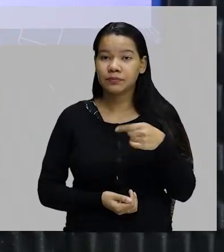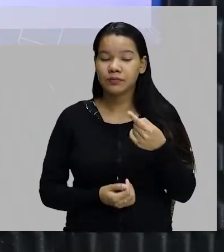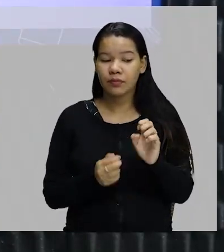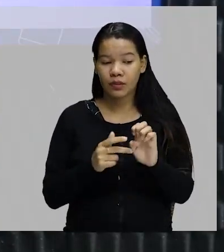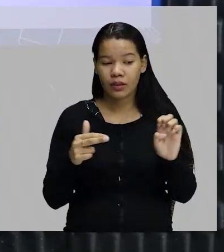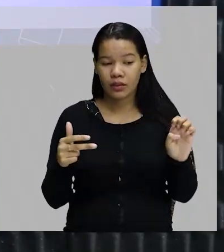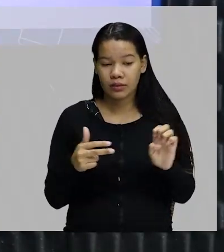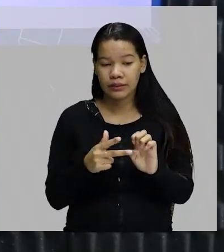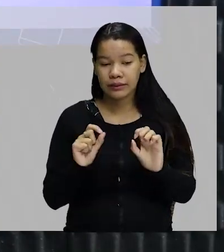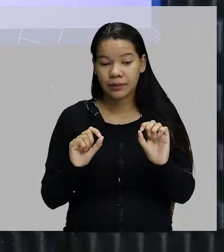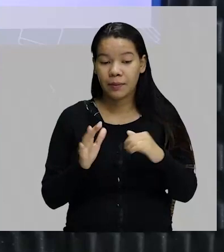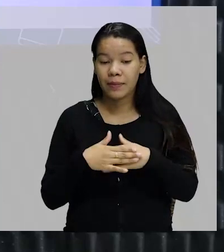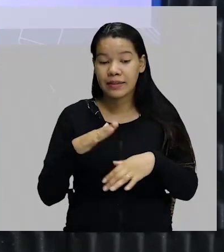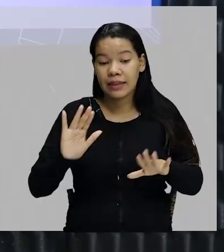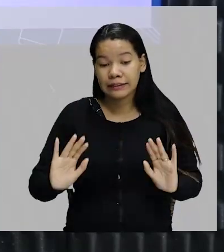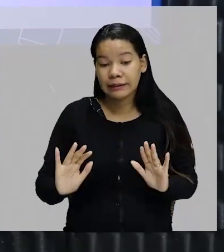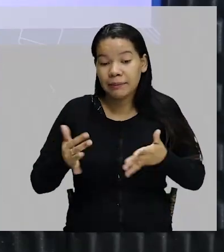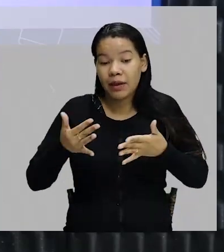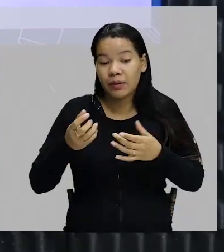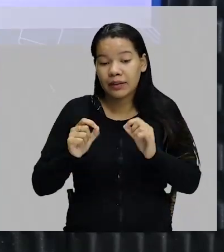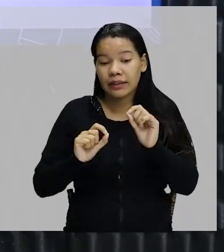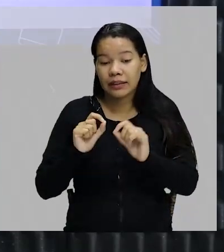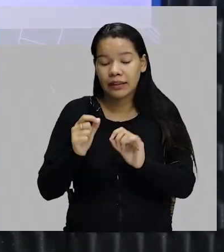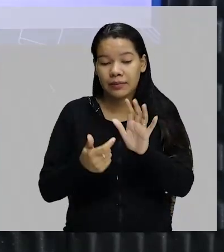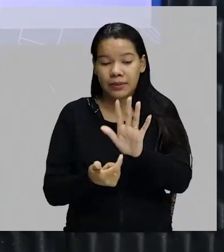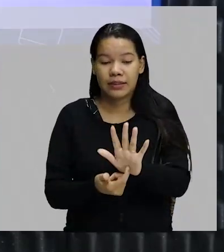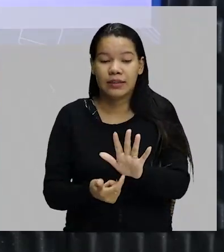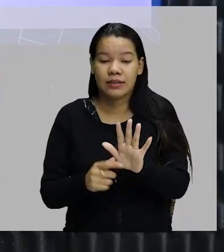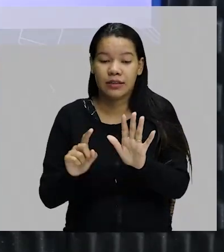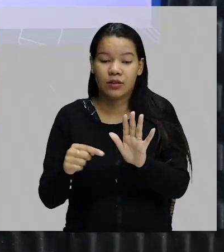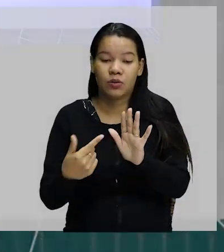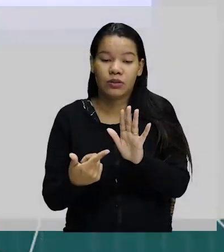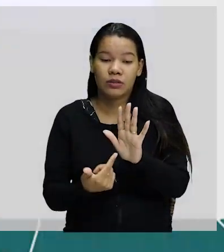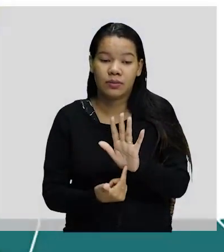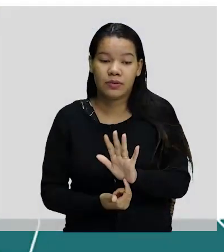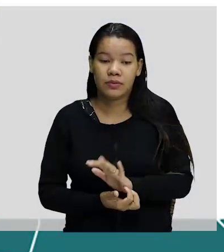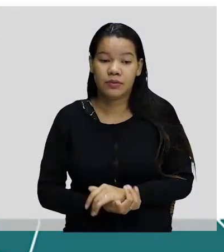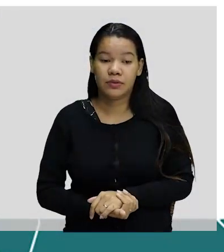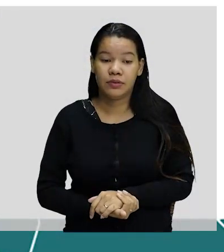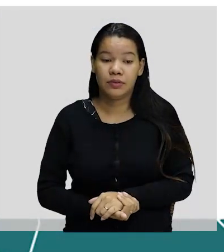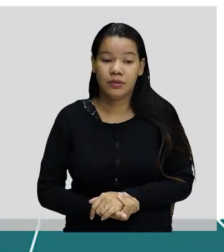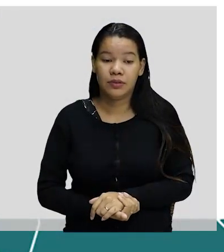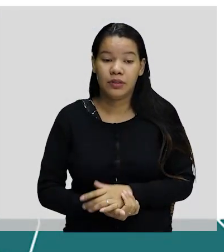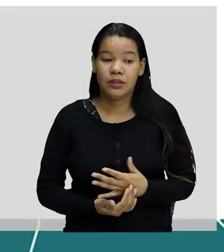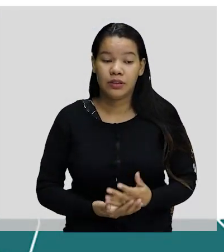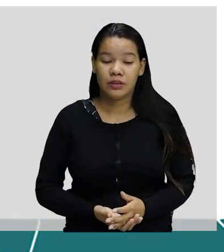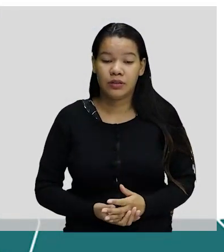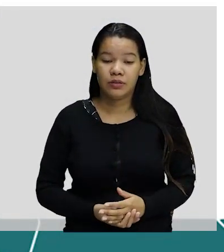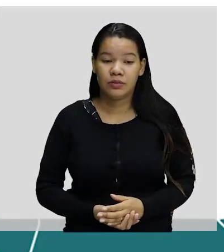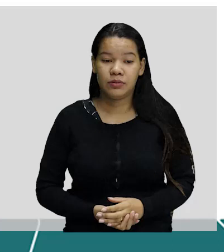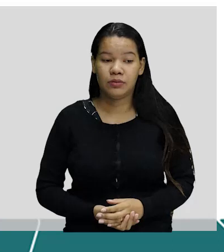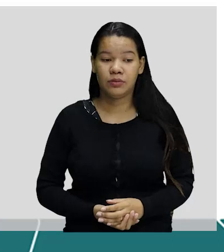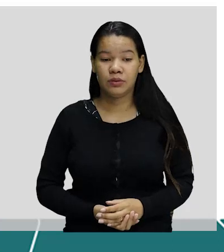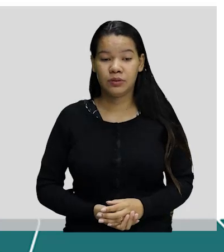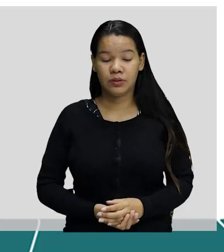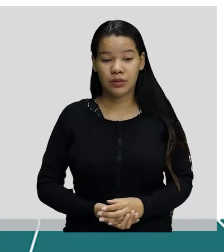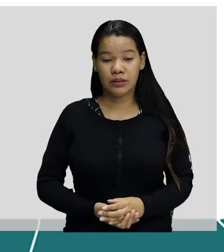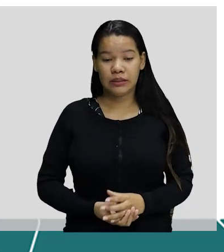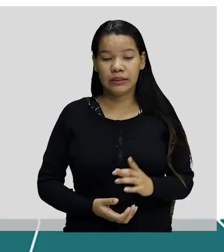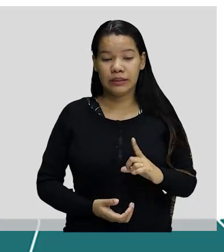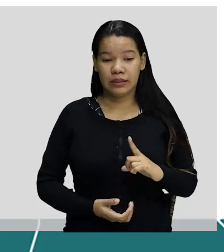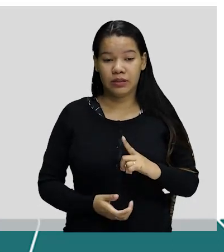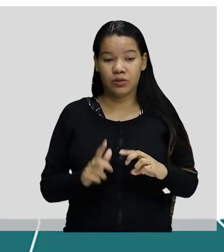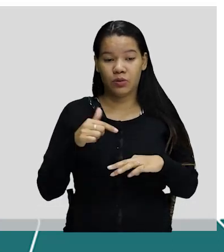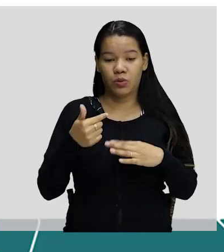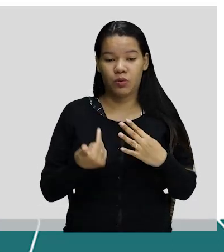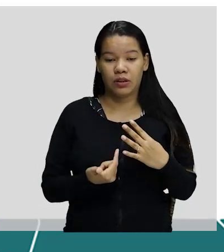são meio animalescos, que aparecem em algumas apresentações. Os ciclos festivos, em relação ao boi, existem esses